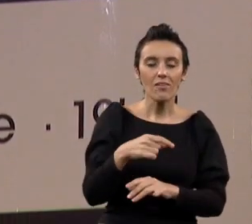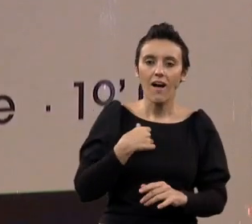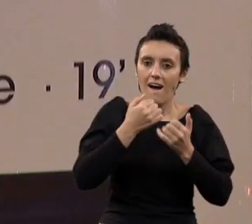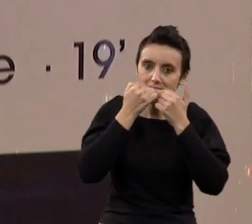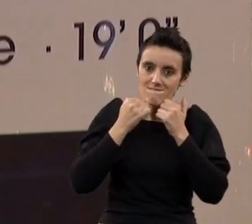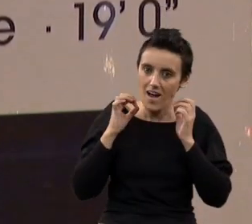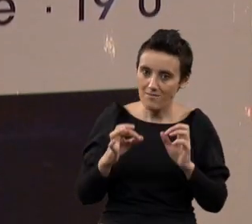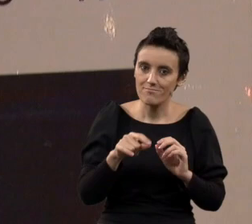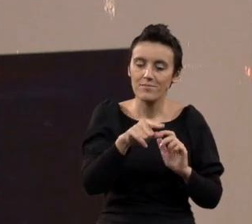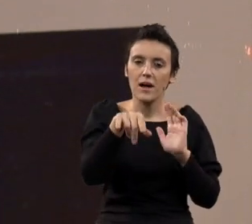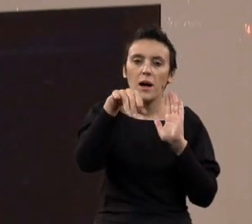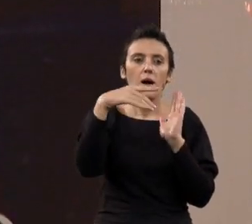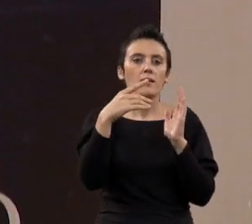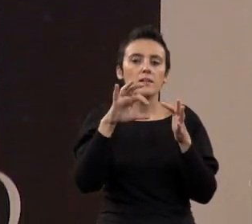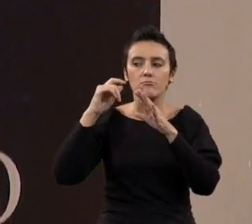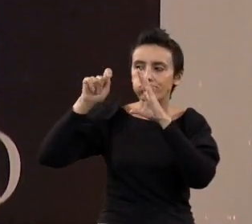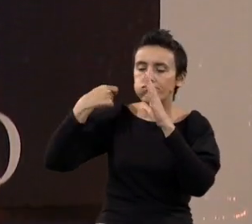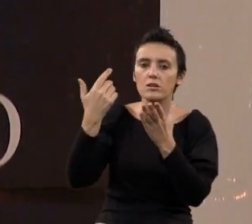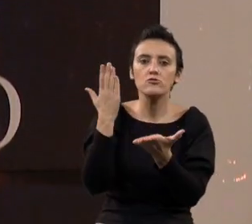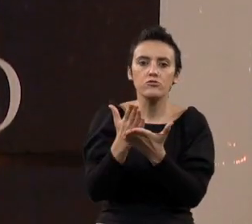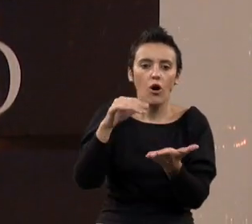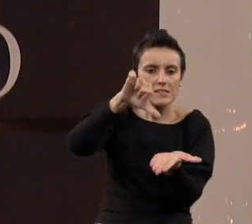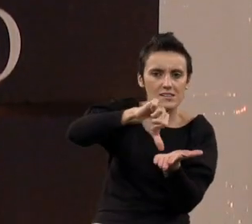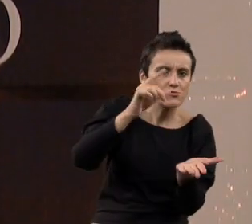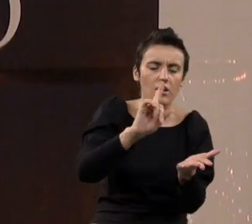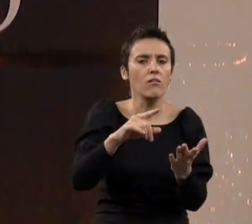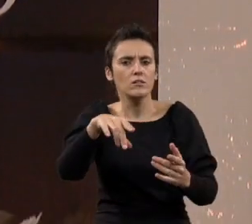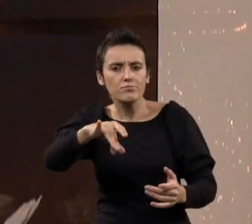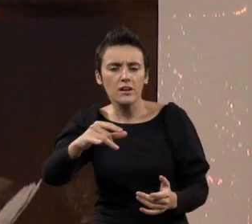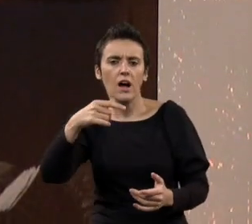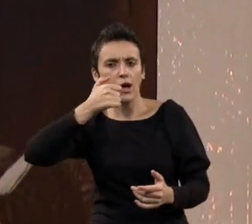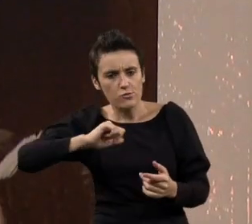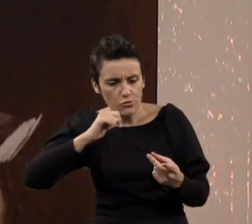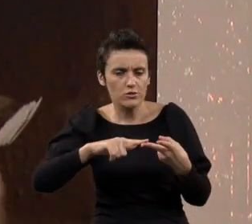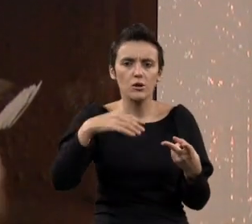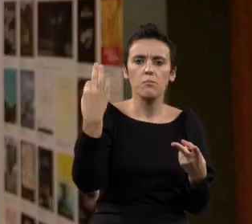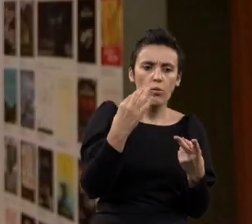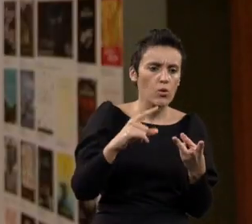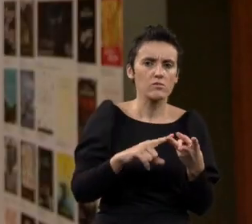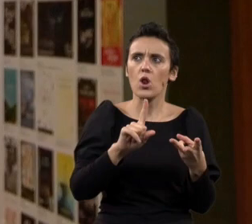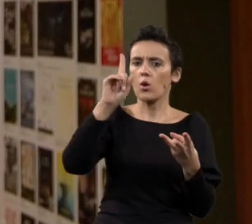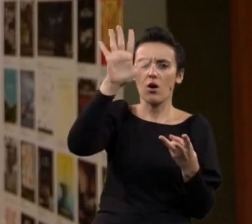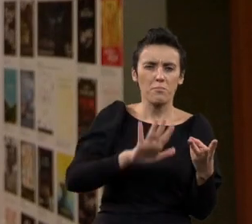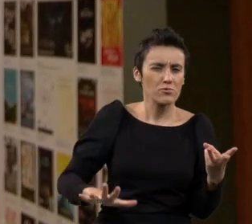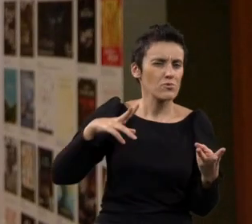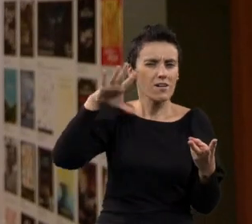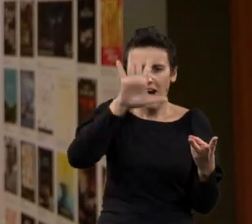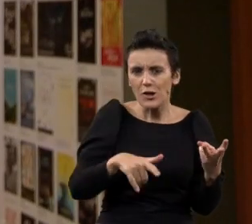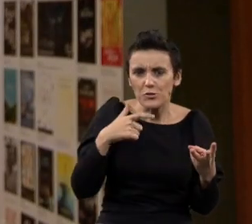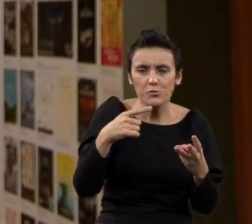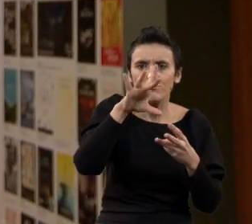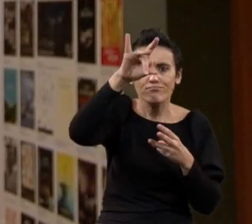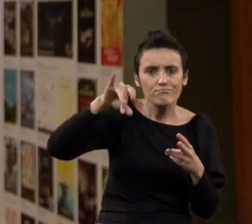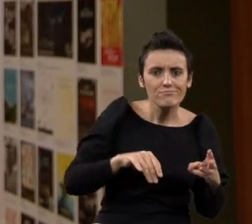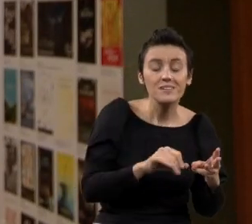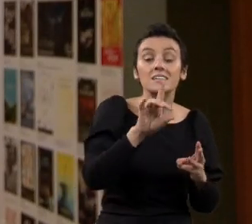forma descentralizada, seja nos Açores, seja no Porto, a Norte, no resto do país, mas também aquilo que é possível pelo cinema português, na sua